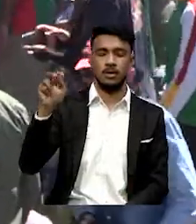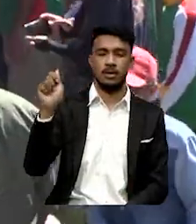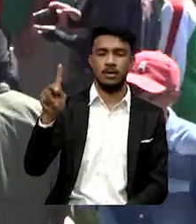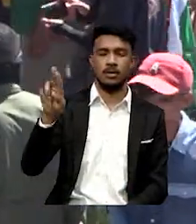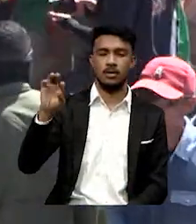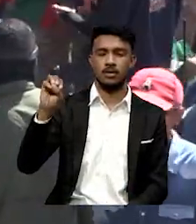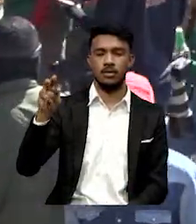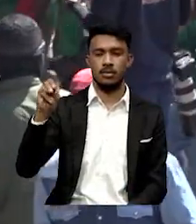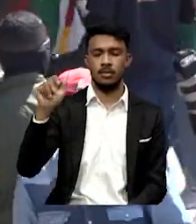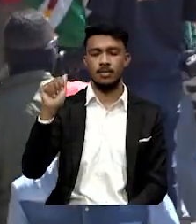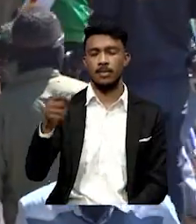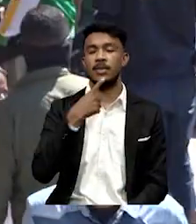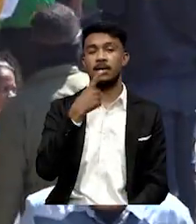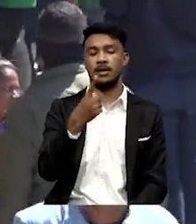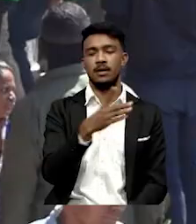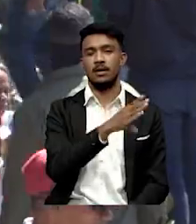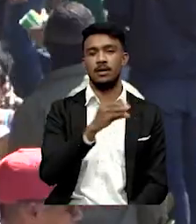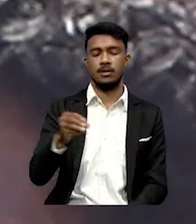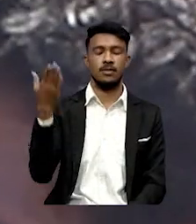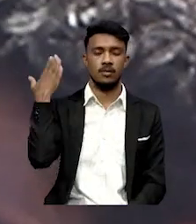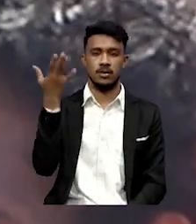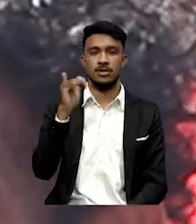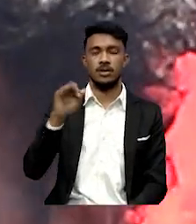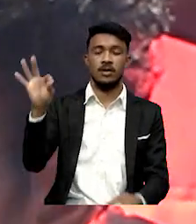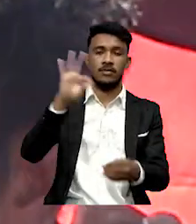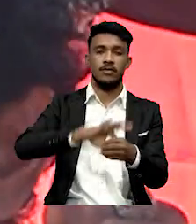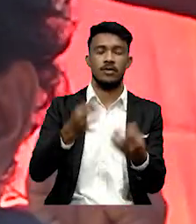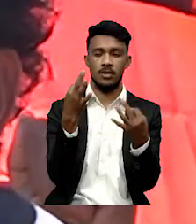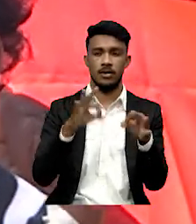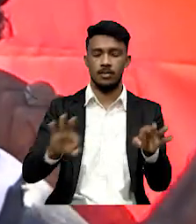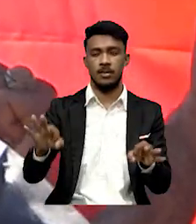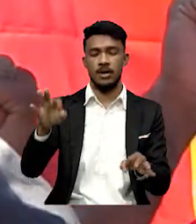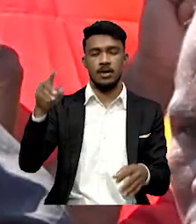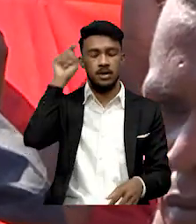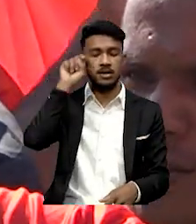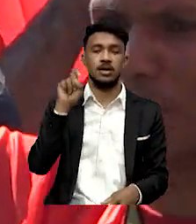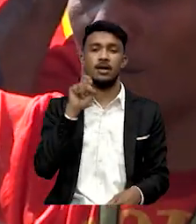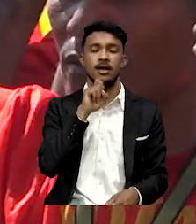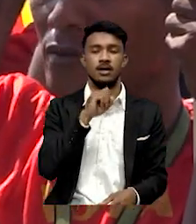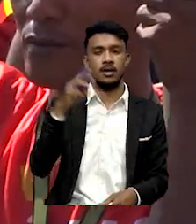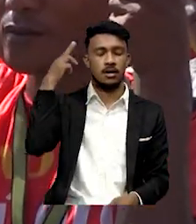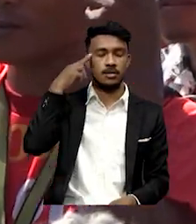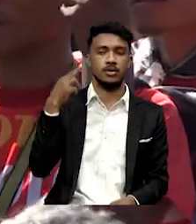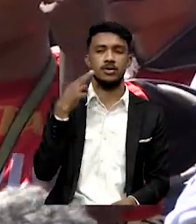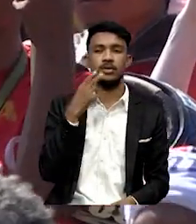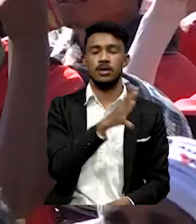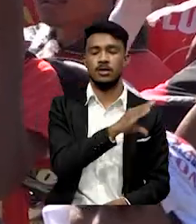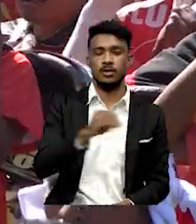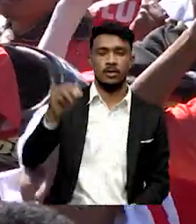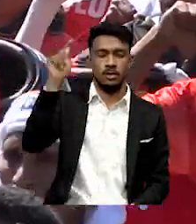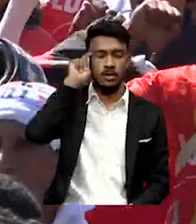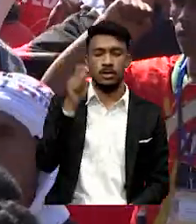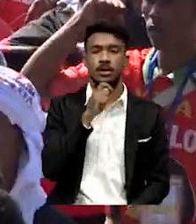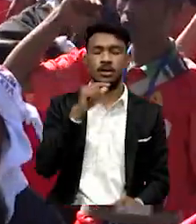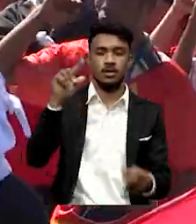Weiriu, perdido até, antes né, sira vota ona, Bacairela Xanana Guzmão, Geramos Horta, no Taurumata Rua, ba